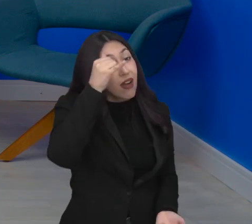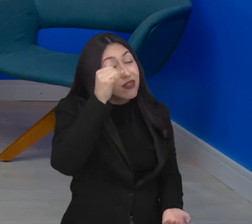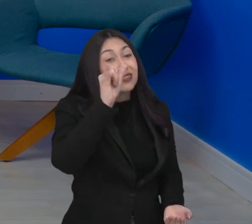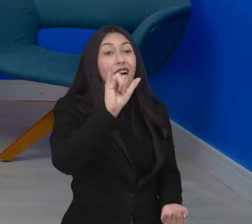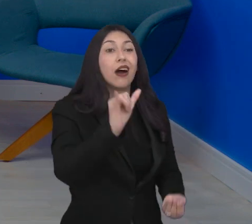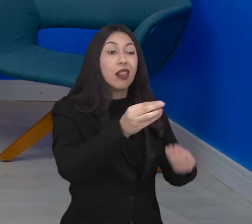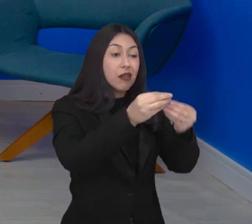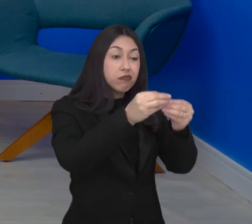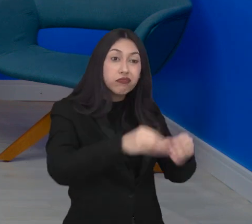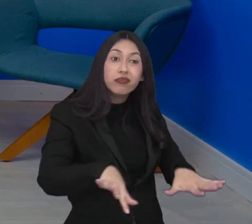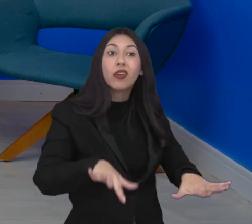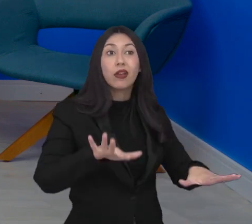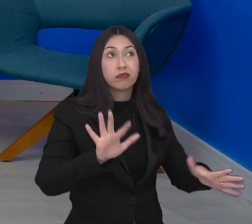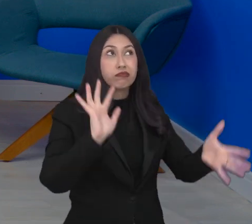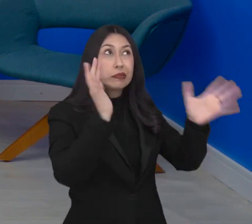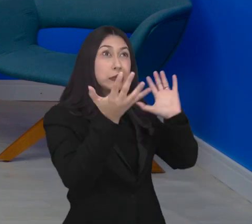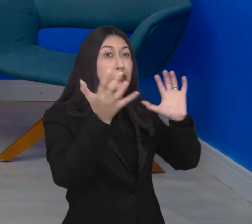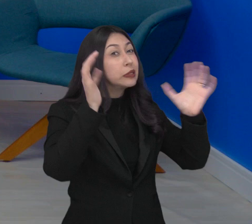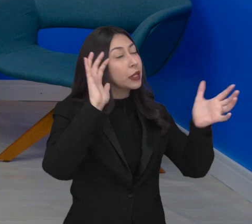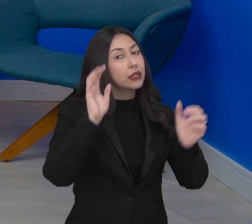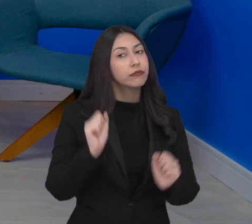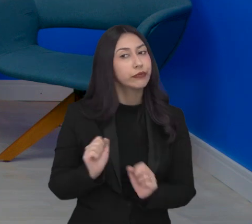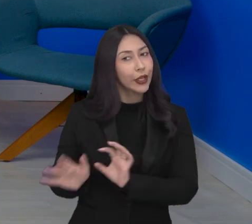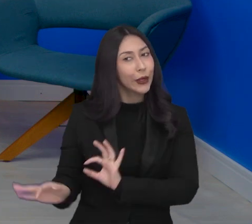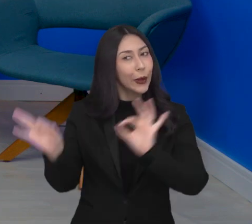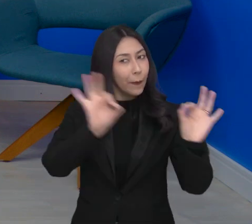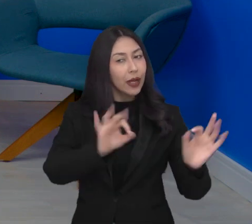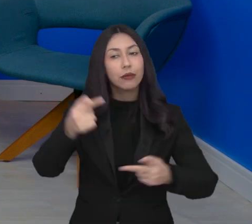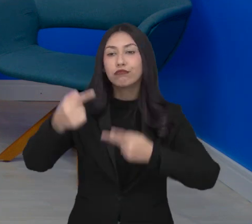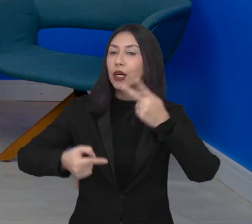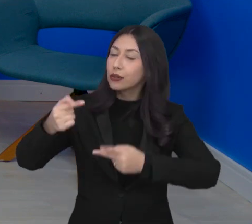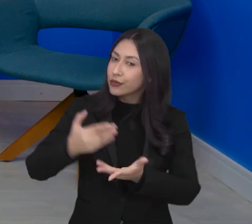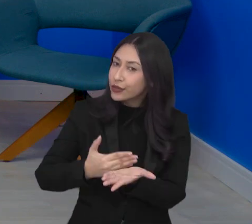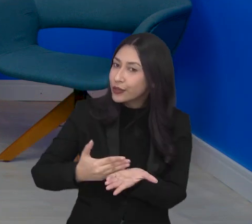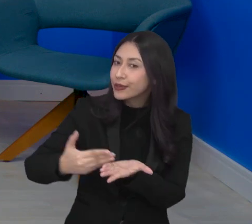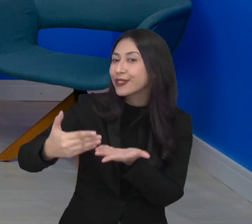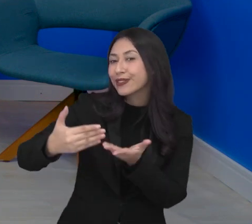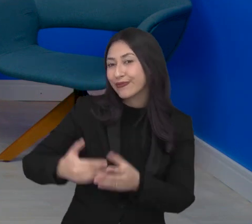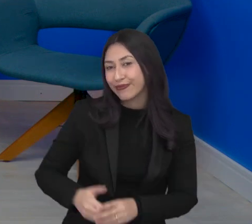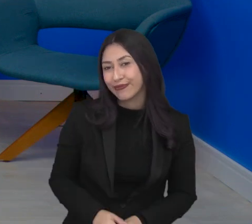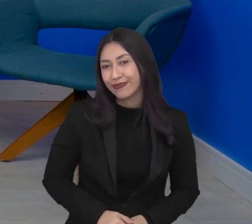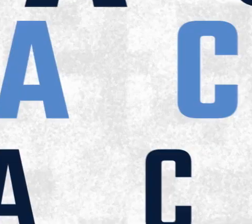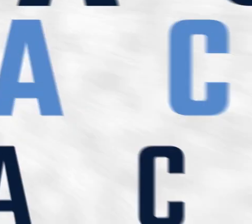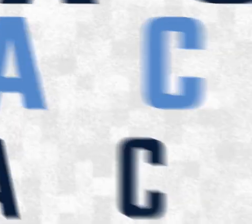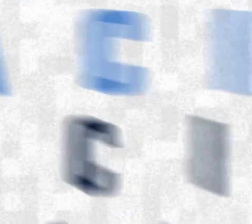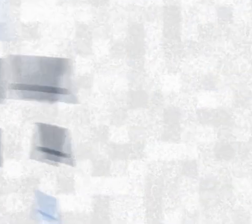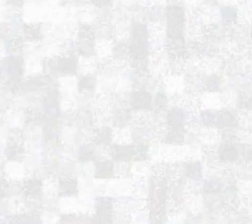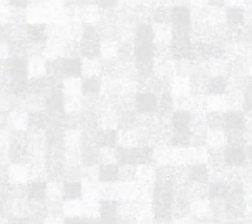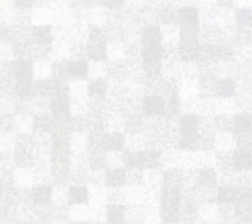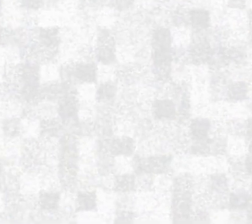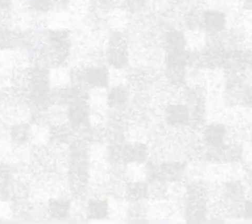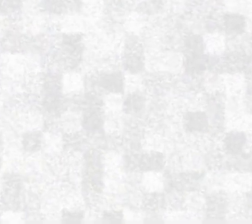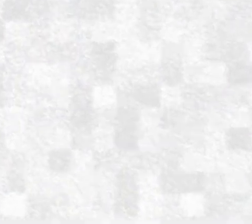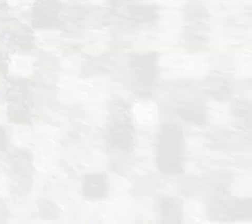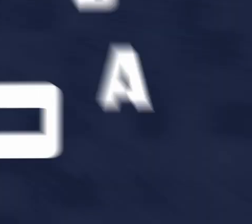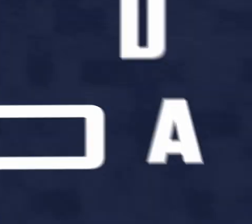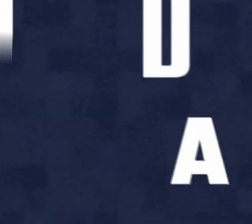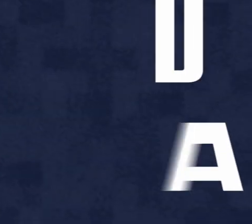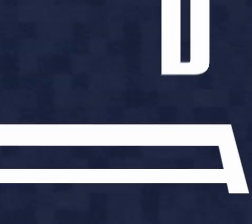feito para reduzir os danos das mudanças climáticas. Fique com a gente, Sobre Política está começando.